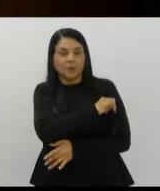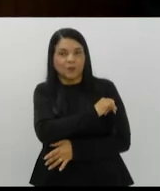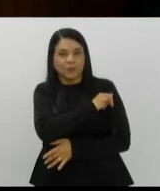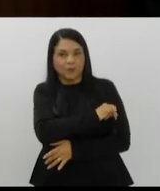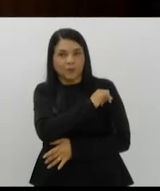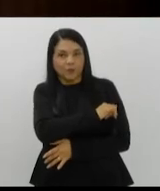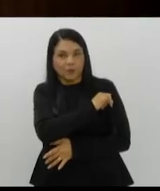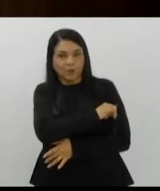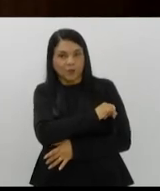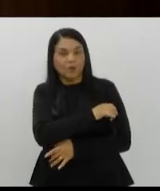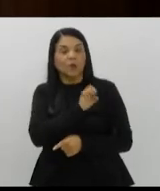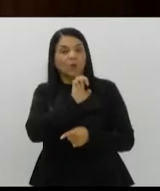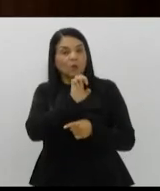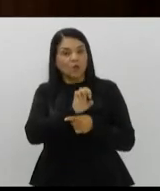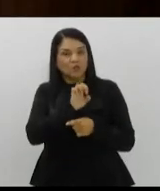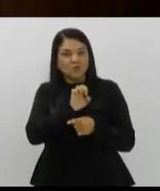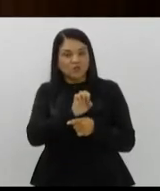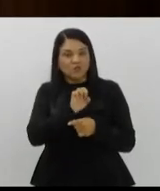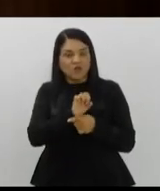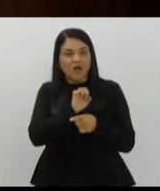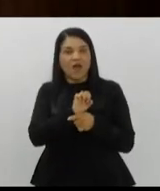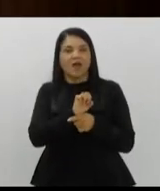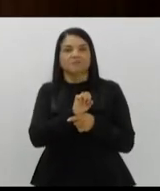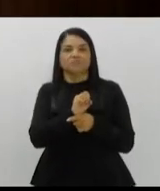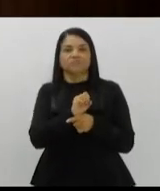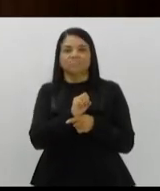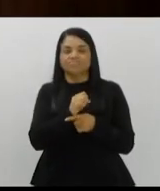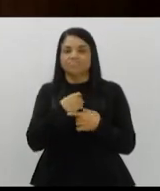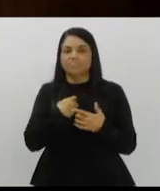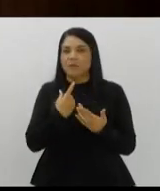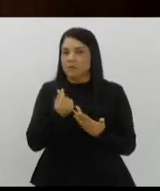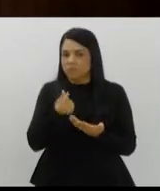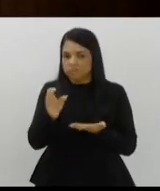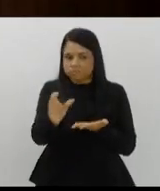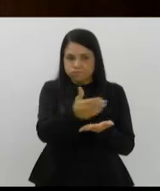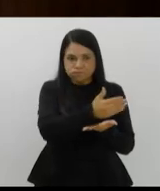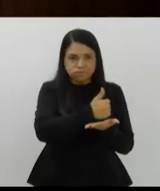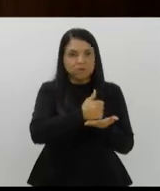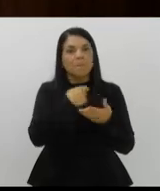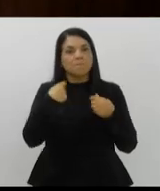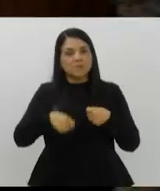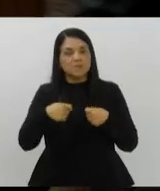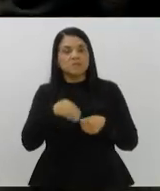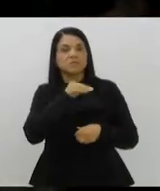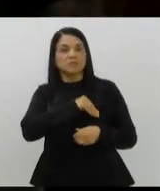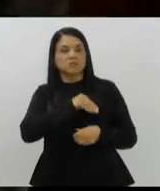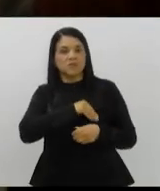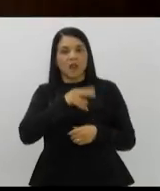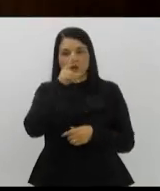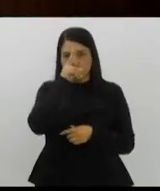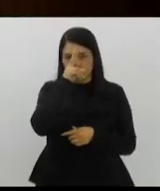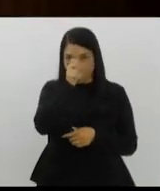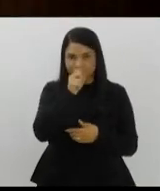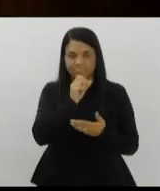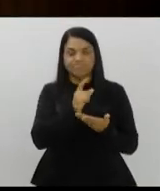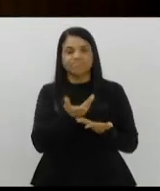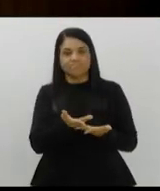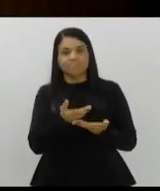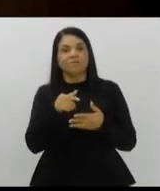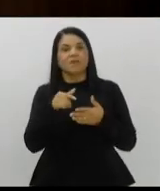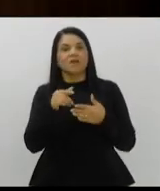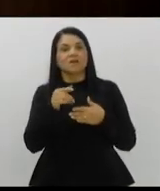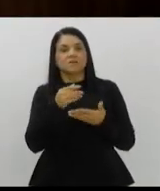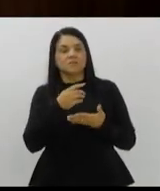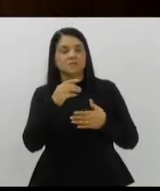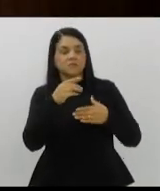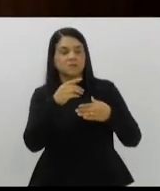dos estados mais custosos da federação, precisa de um piso regional forte. Então, obviamente, as categorias da saúde